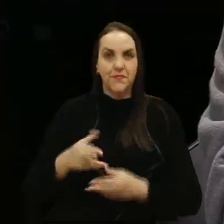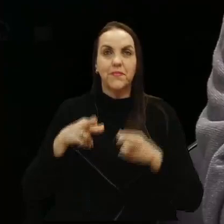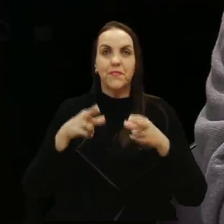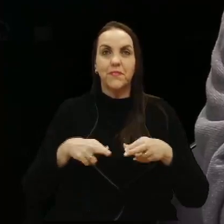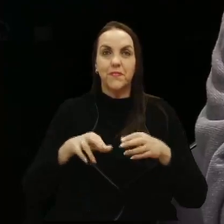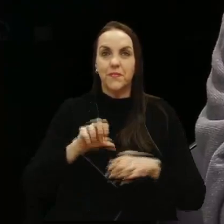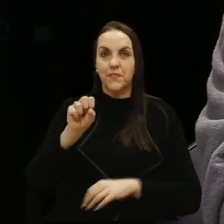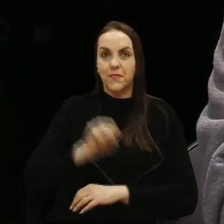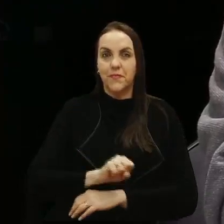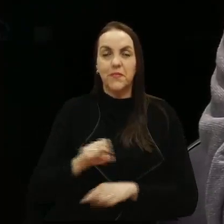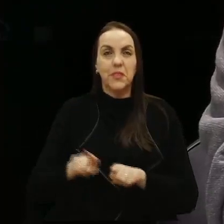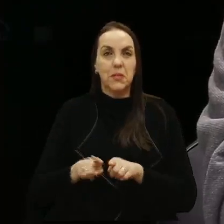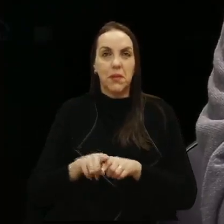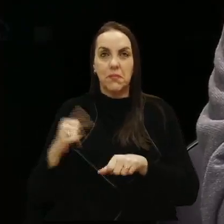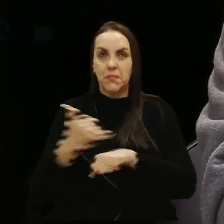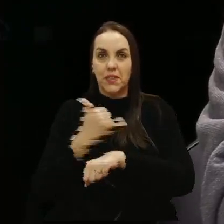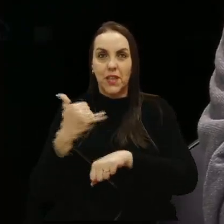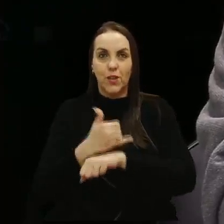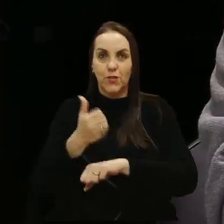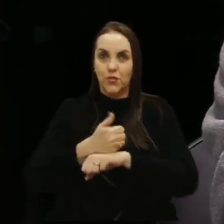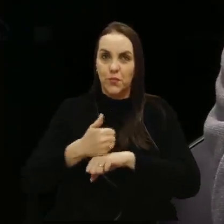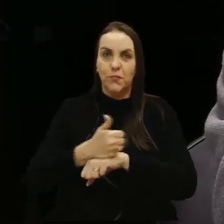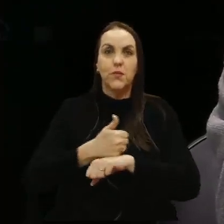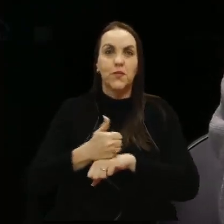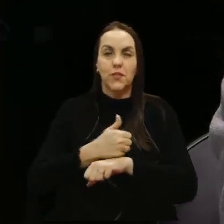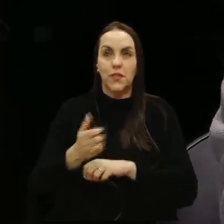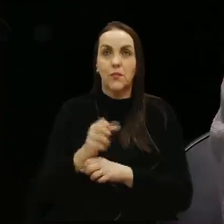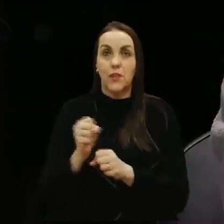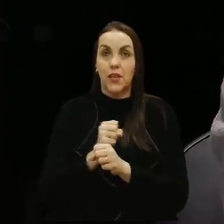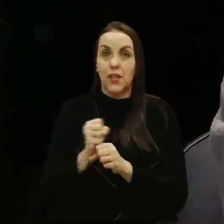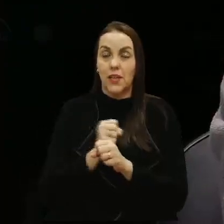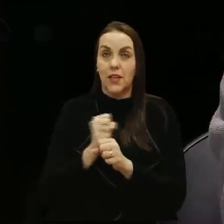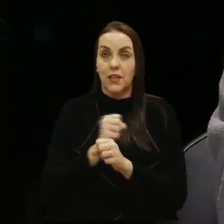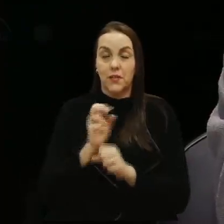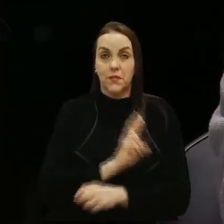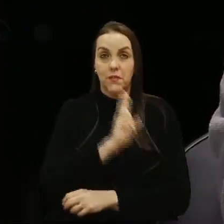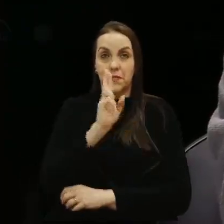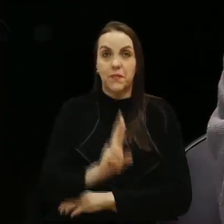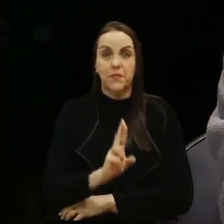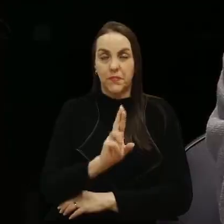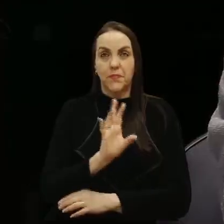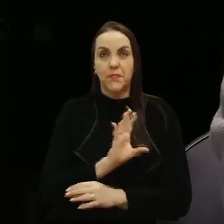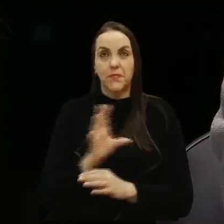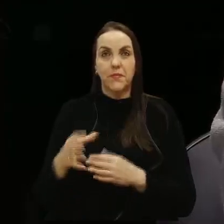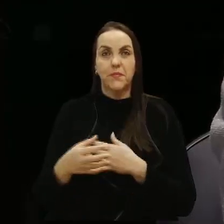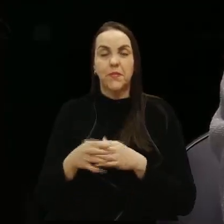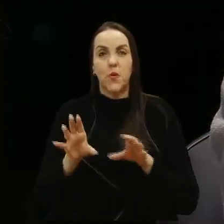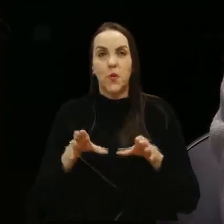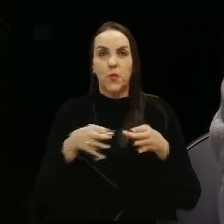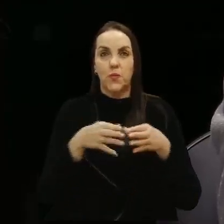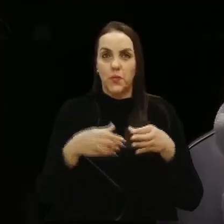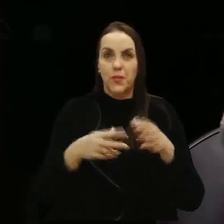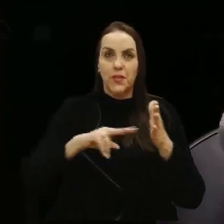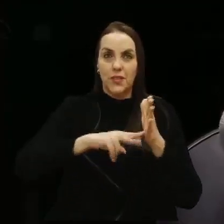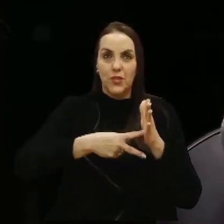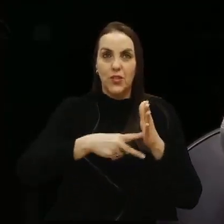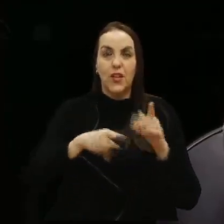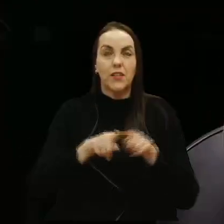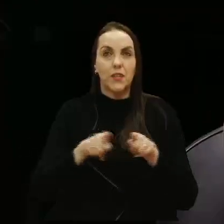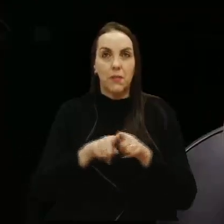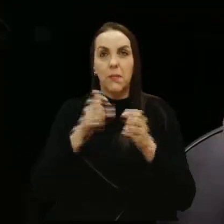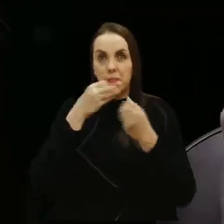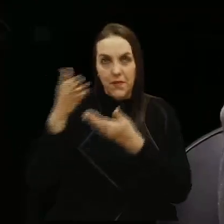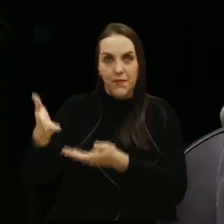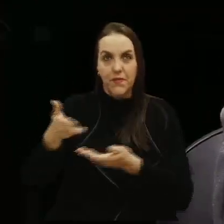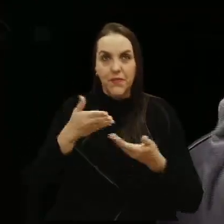grande metalúrgico e, por anos significativos, representou a nossa categoria tão bem dentro das fábricas e também no sindicato. Bem-vindo, Jack. A